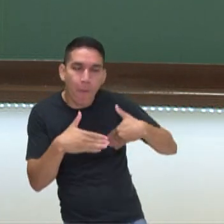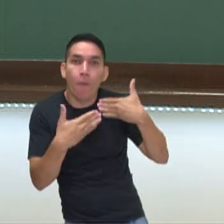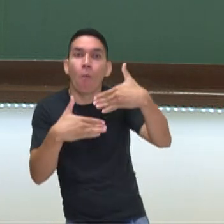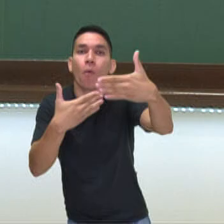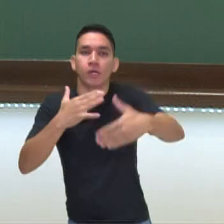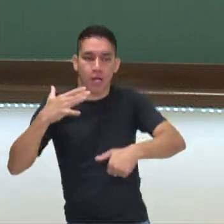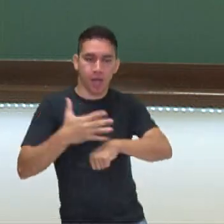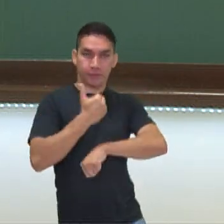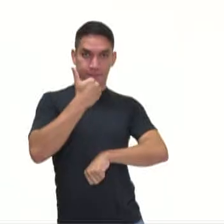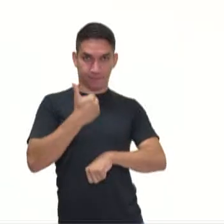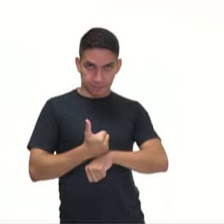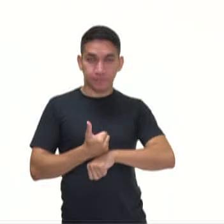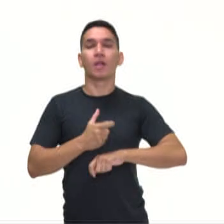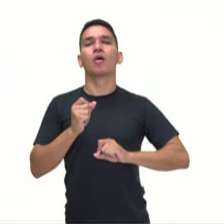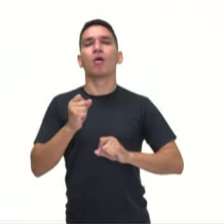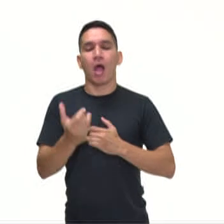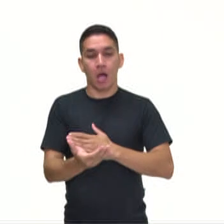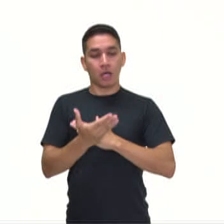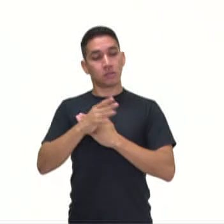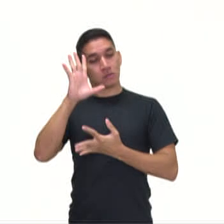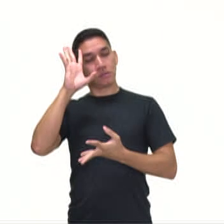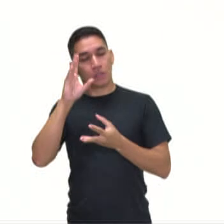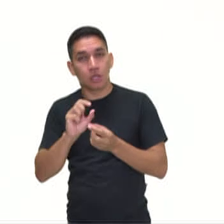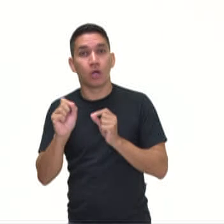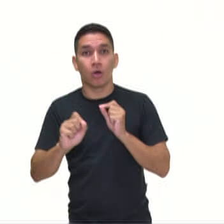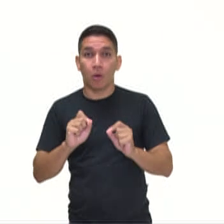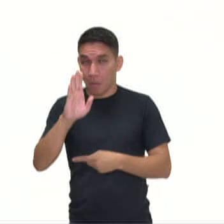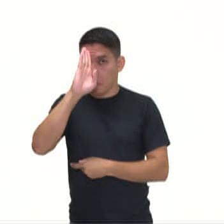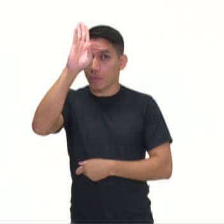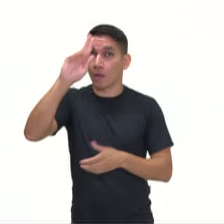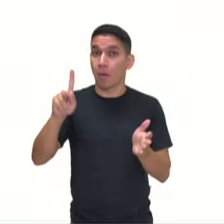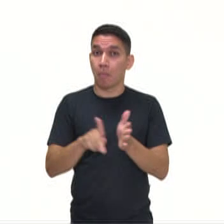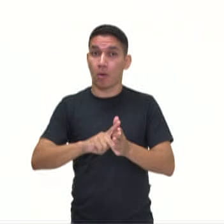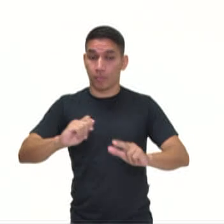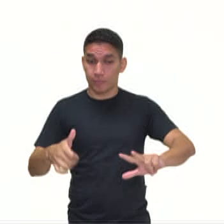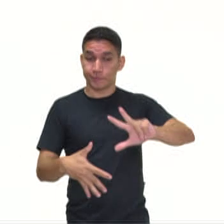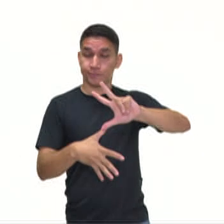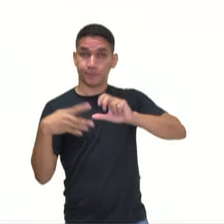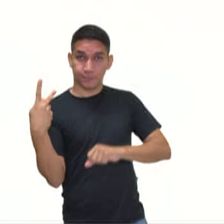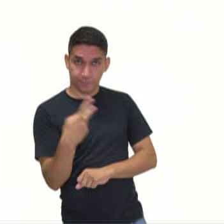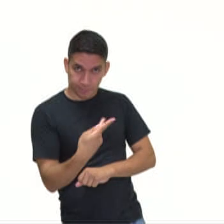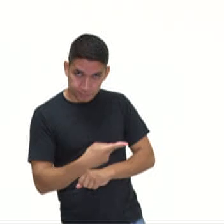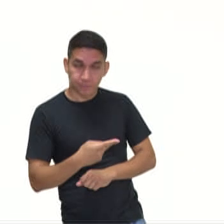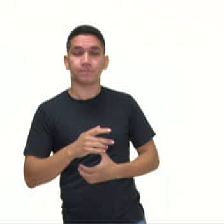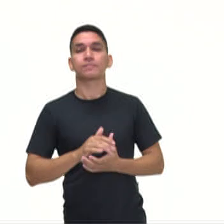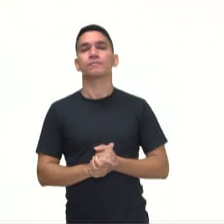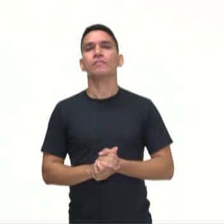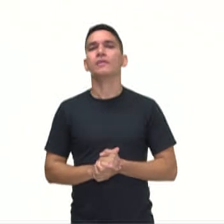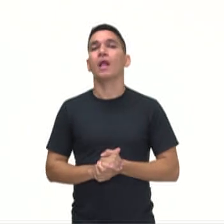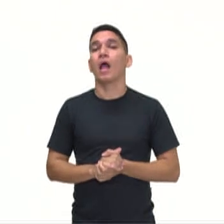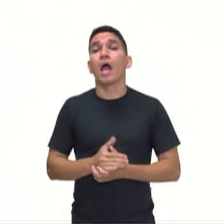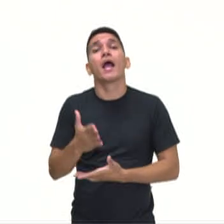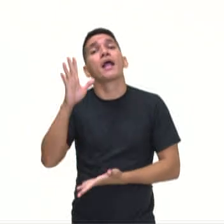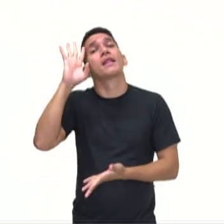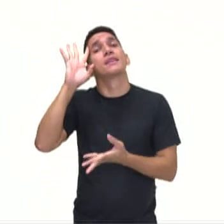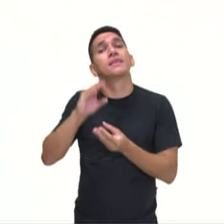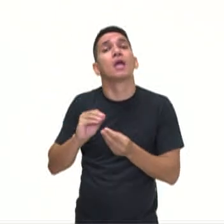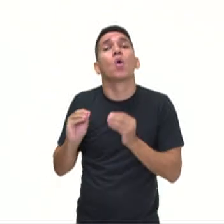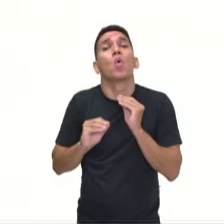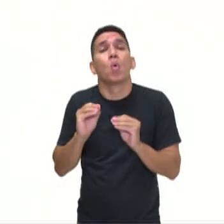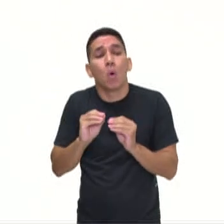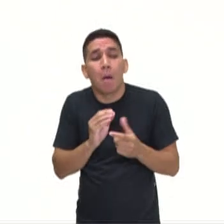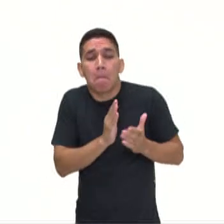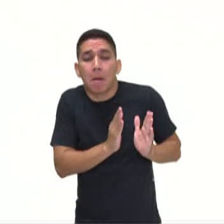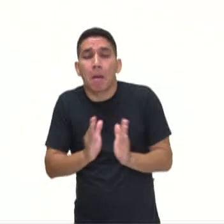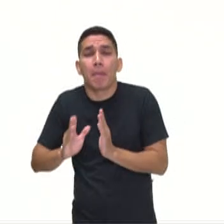de colonização, nos permite, principalmente da América Espanhola, nos permite conhecer parte da história das nações